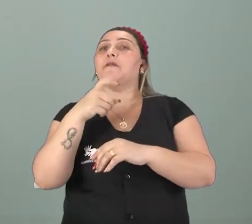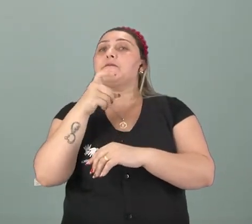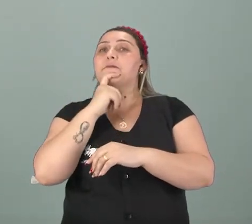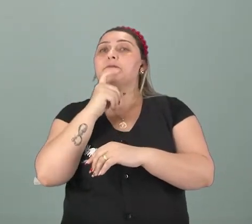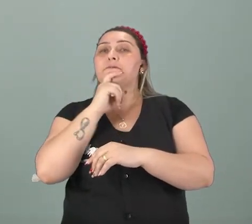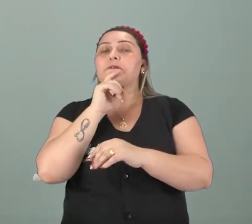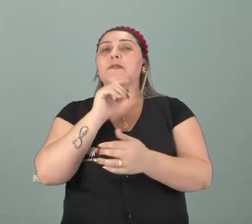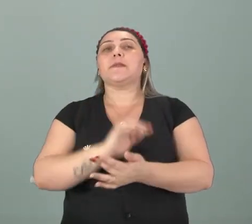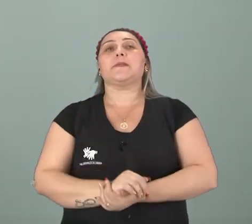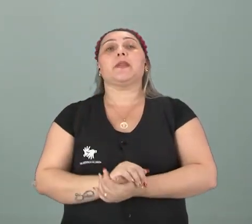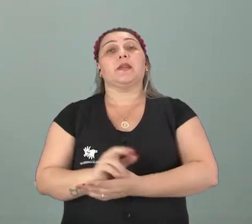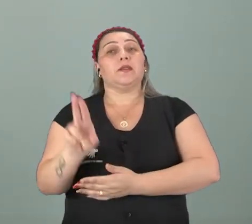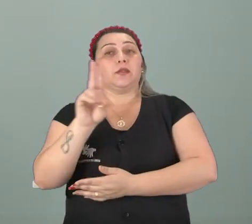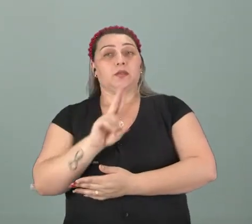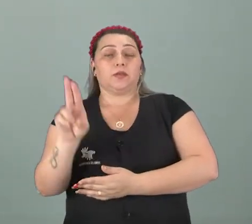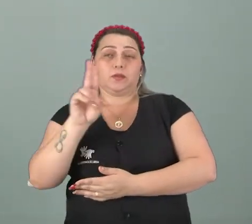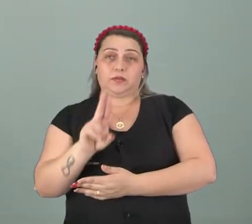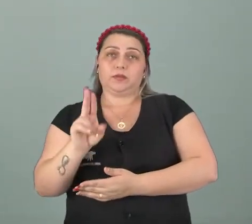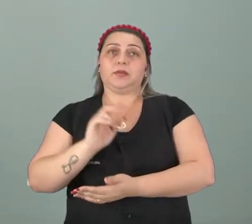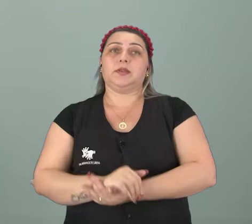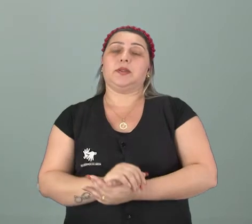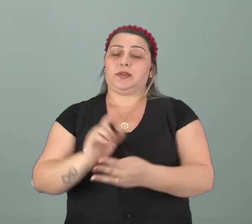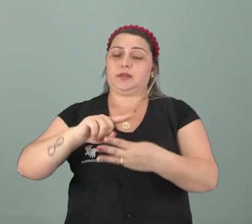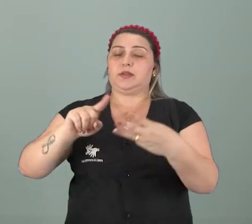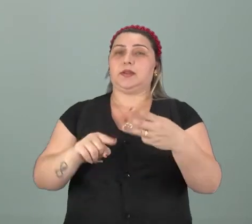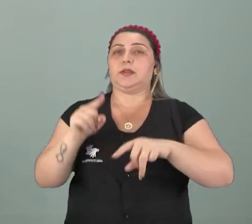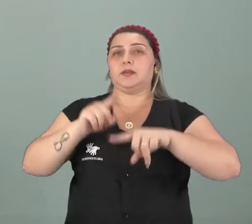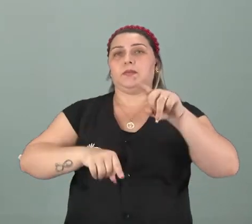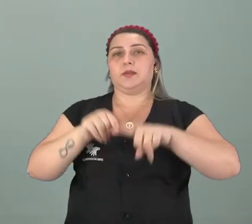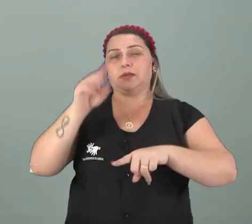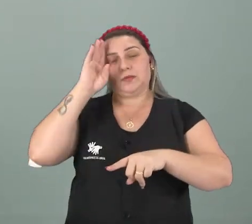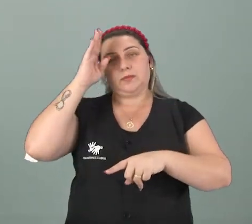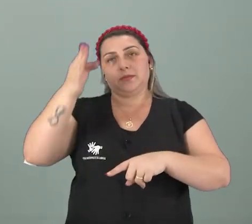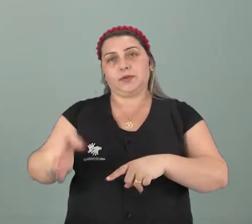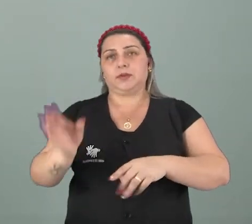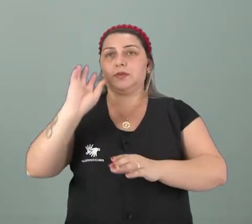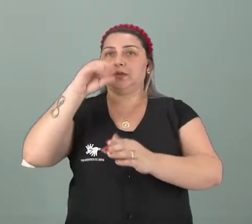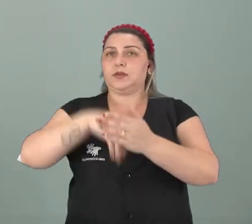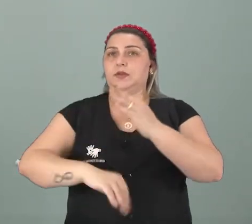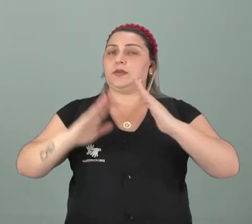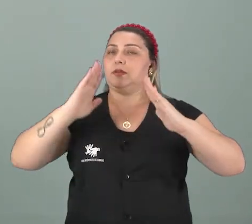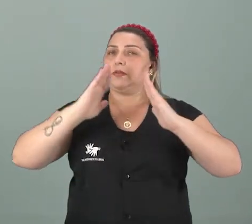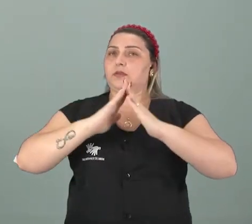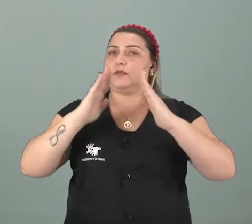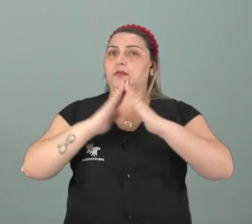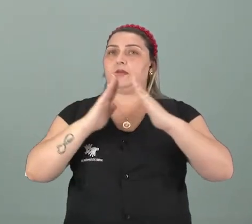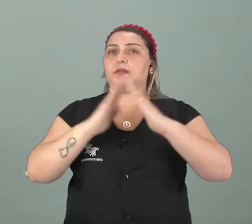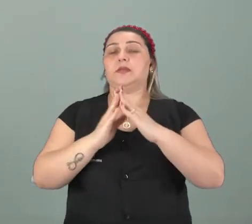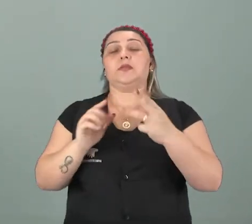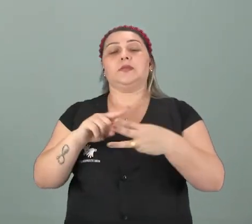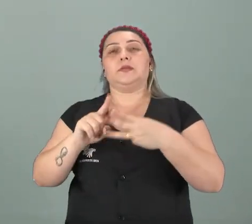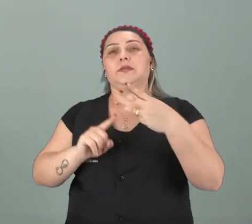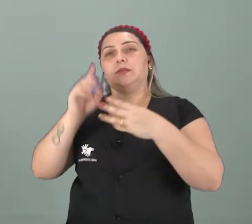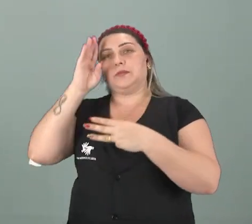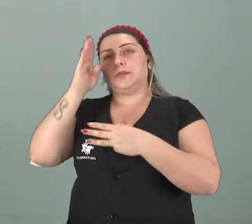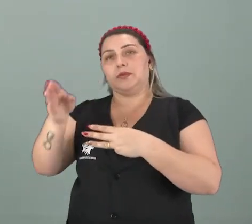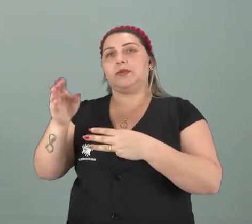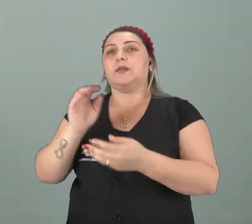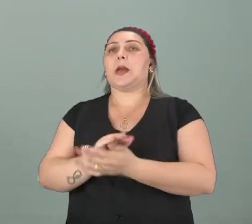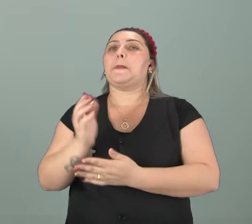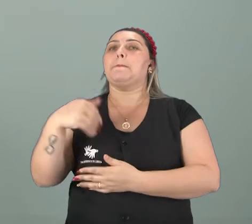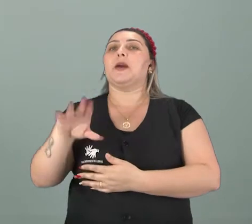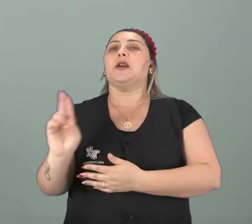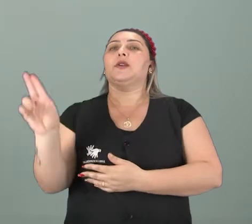pode usar moderadamente esses três aparelhos que são os principais dentro de uma residência, né? São os três principais que